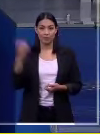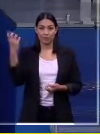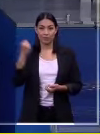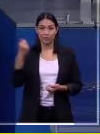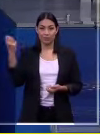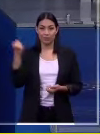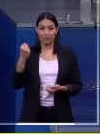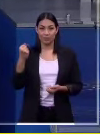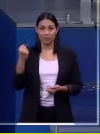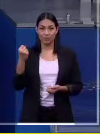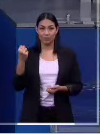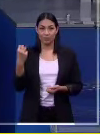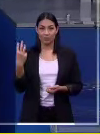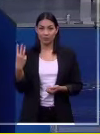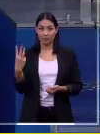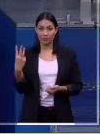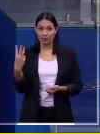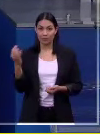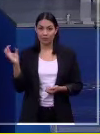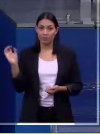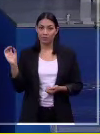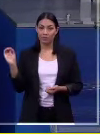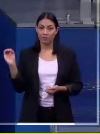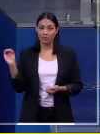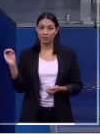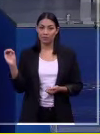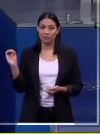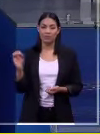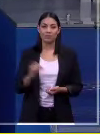30. Branca, 30.